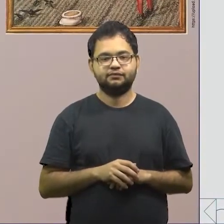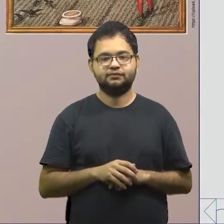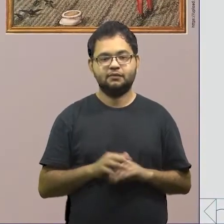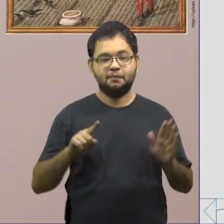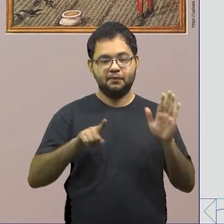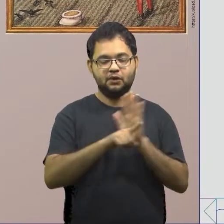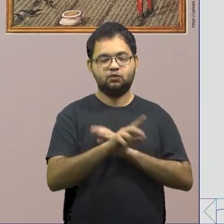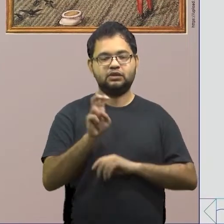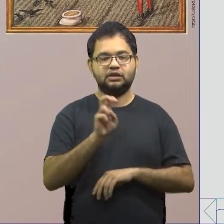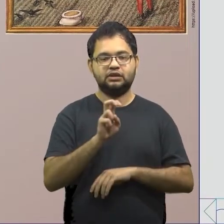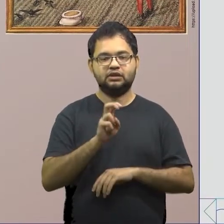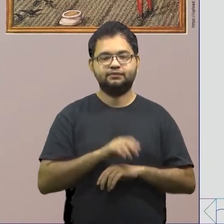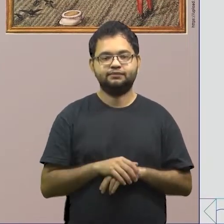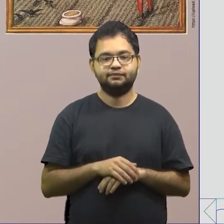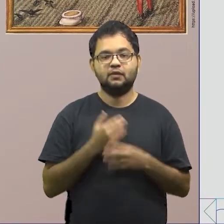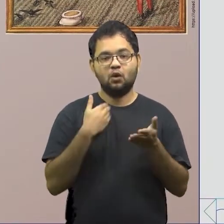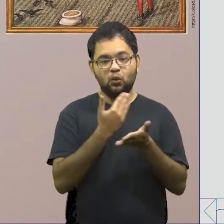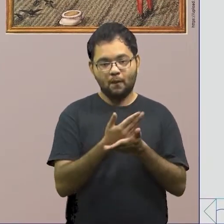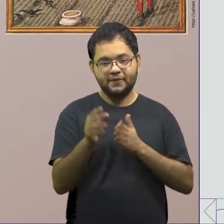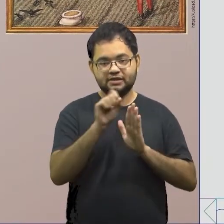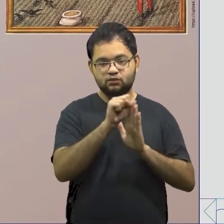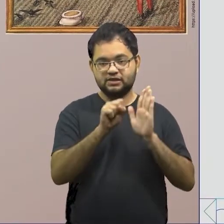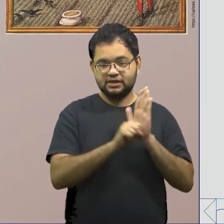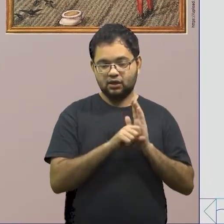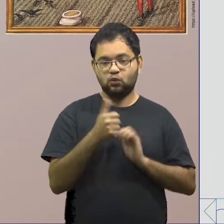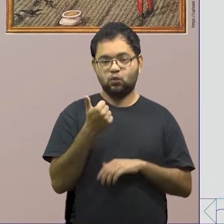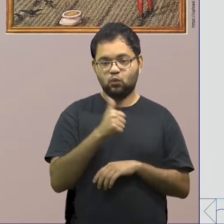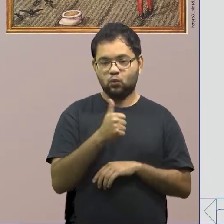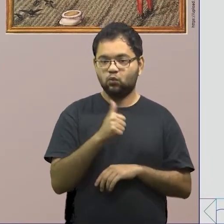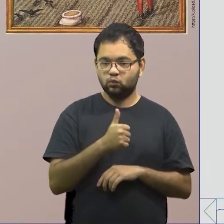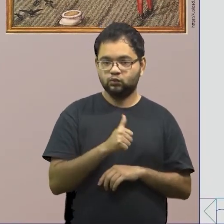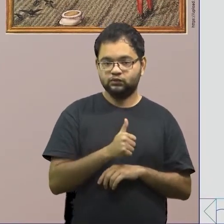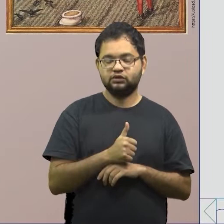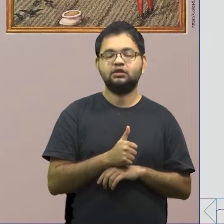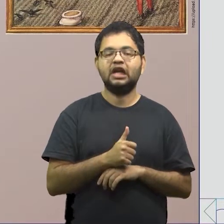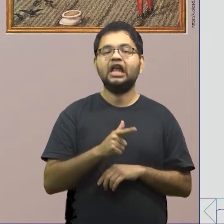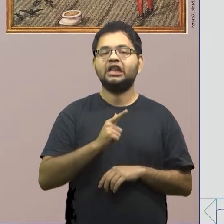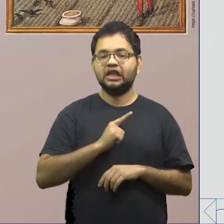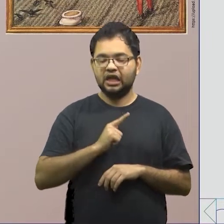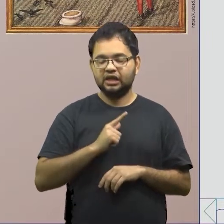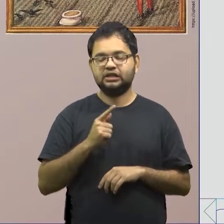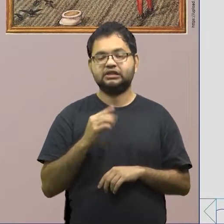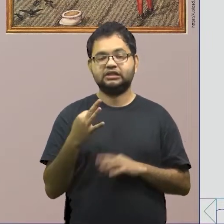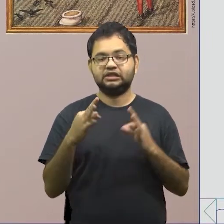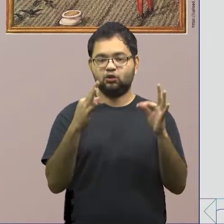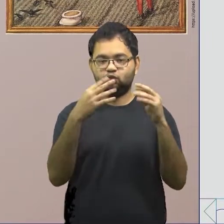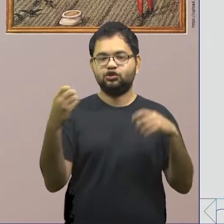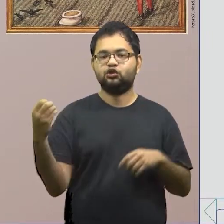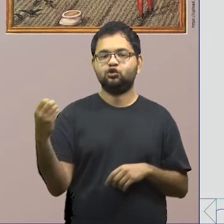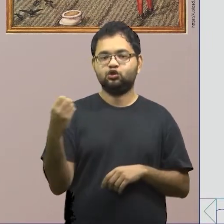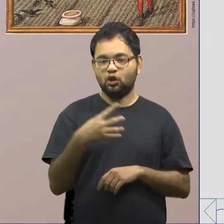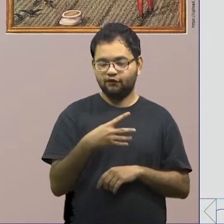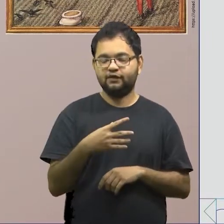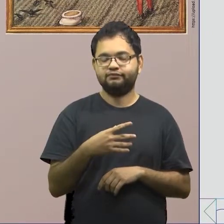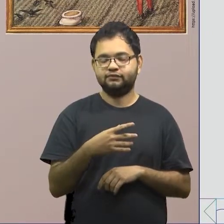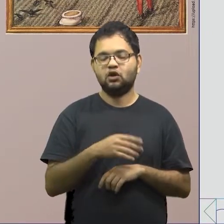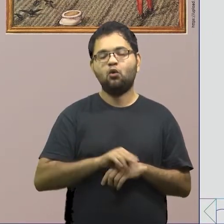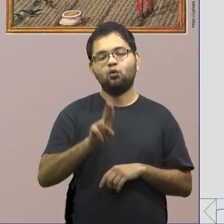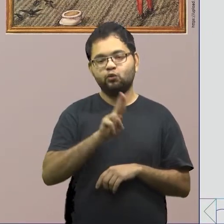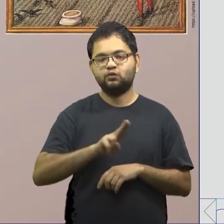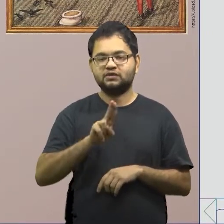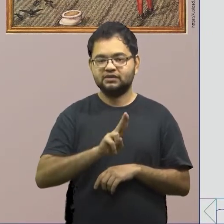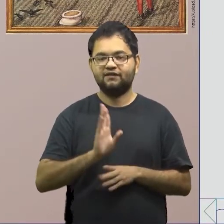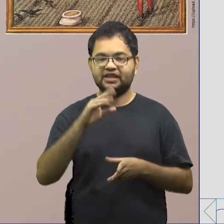vamos a nossa 15 a partir do século 11 houve um considerável avanço tecnológico no